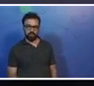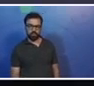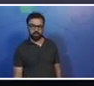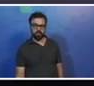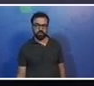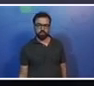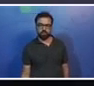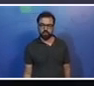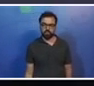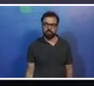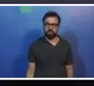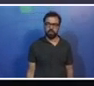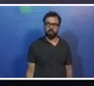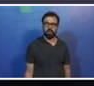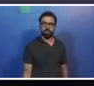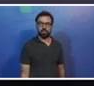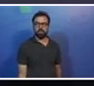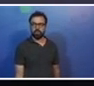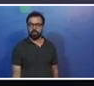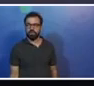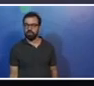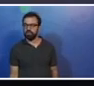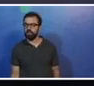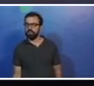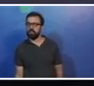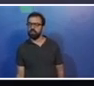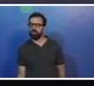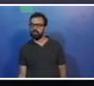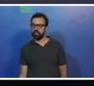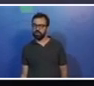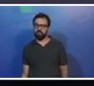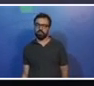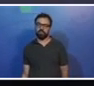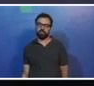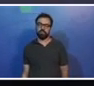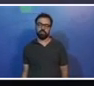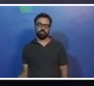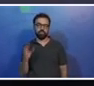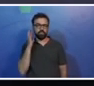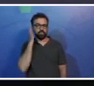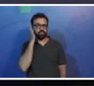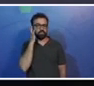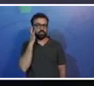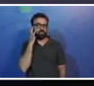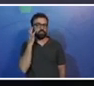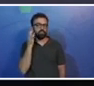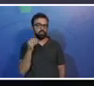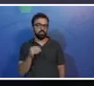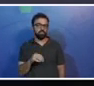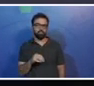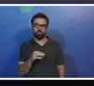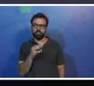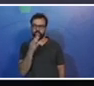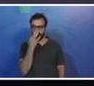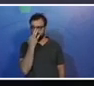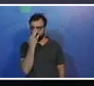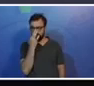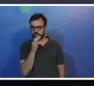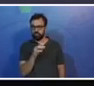restrição. B: expulsão, crença, carniça,